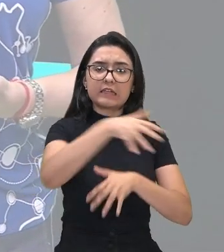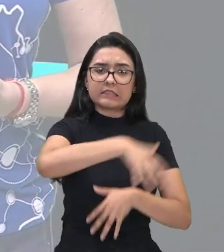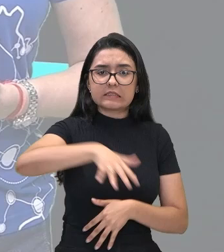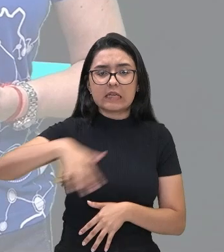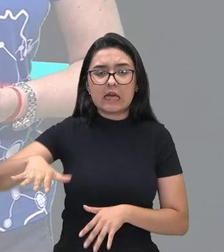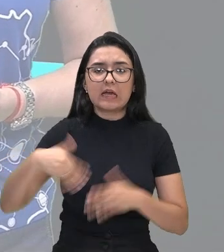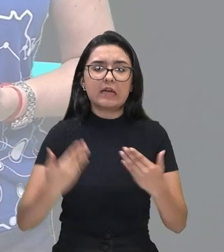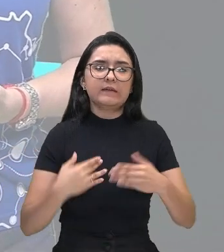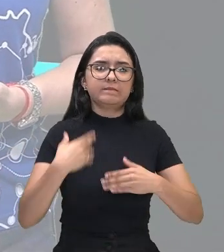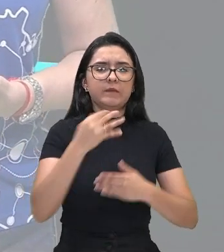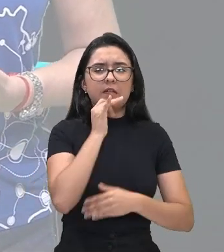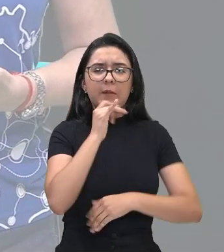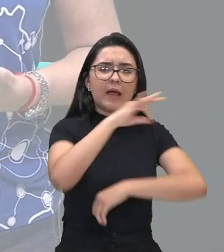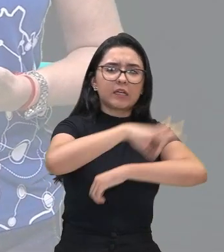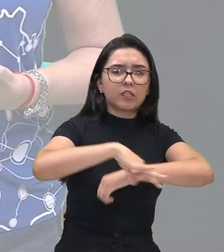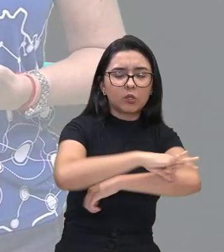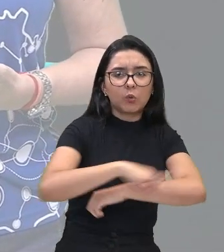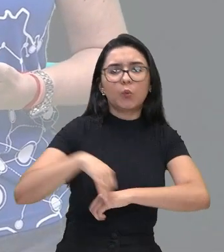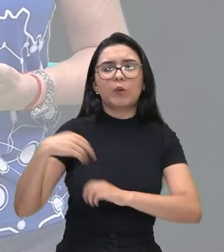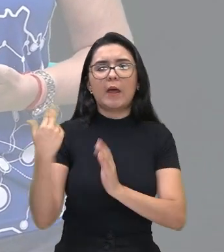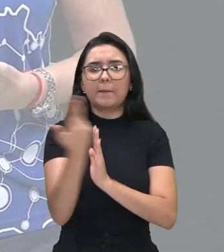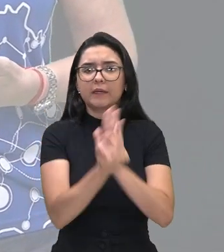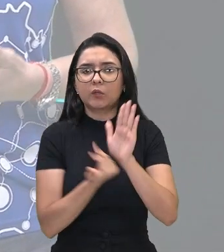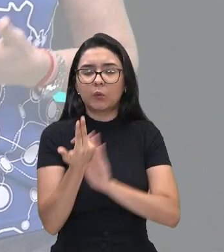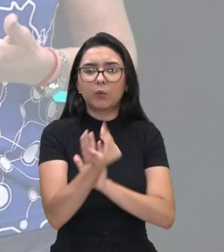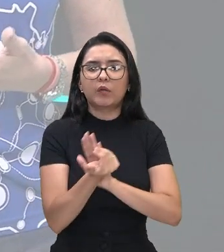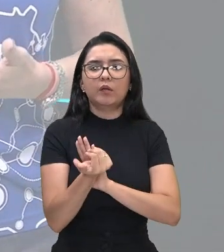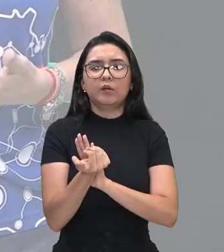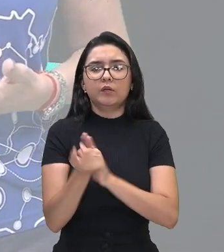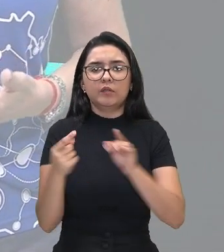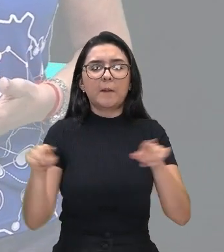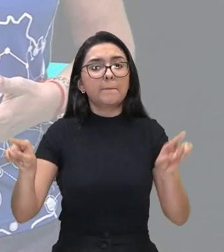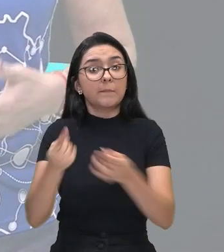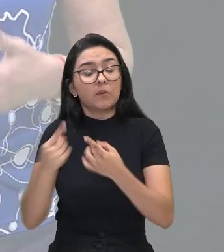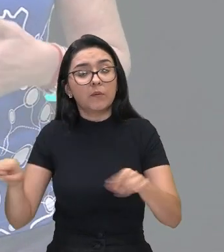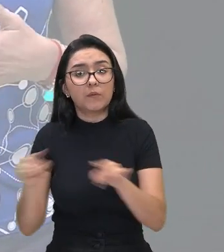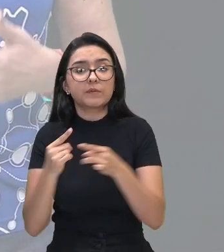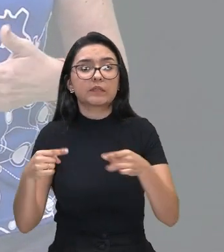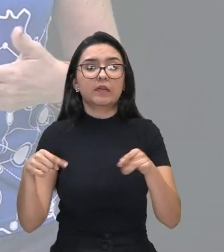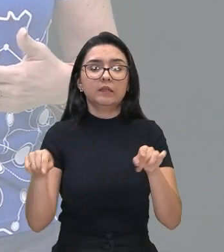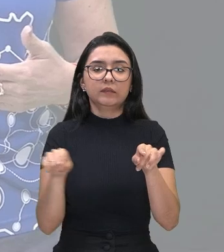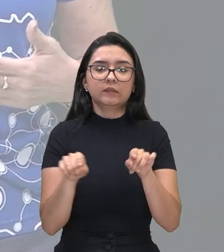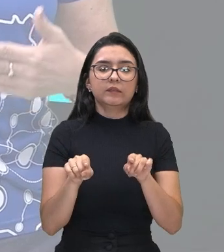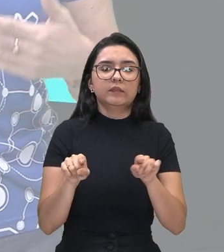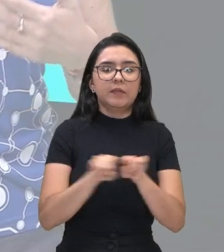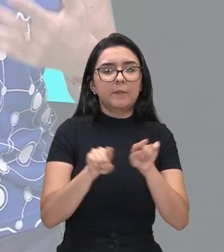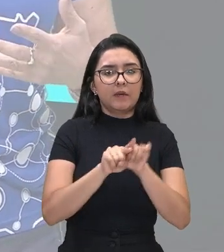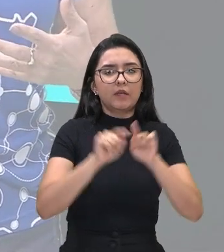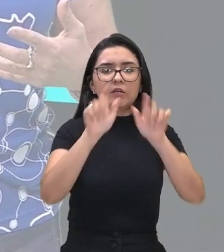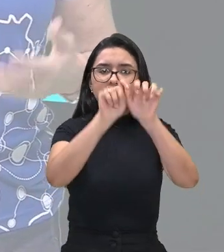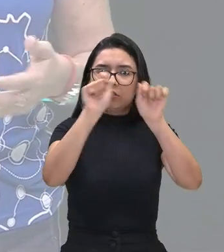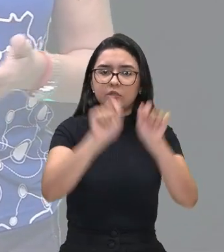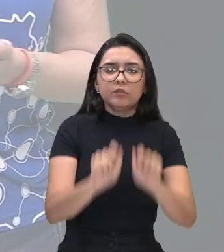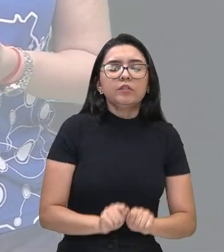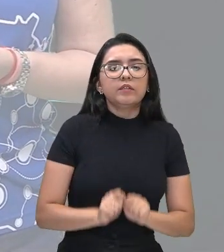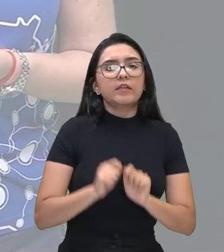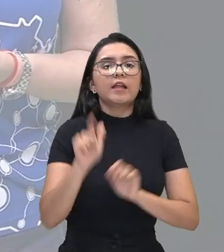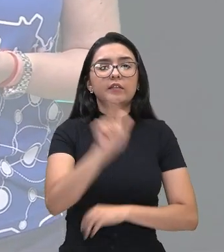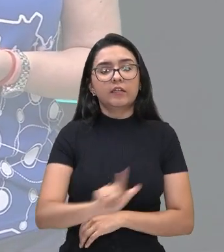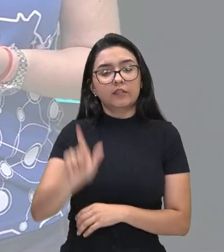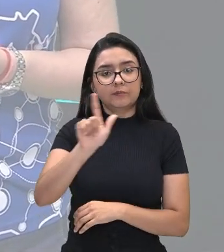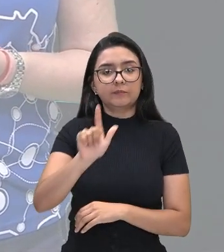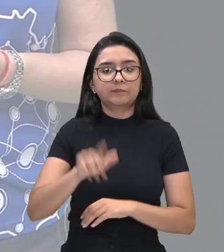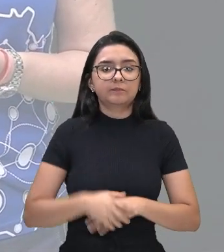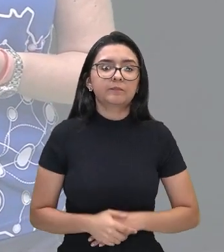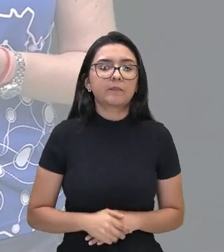a arquitetura, a pintura, a música, a escultura, a literatura. E